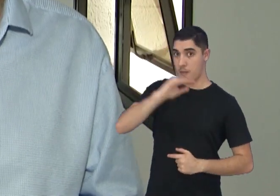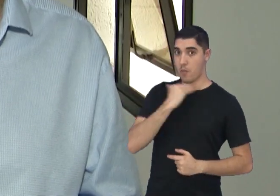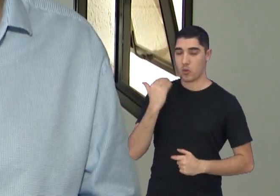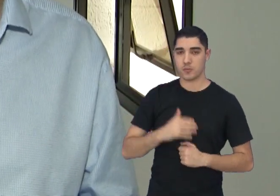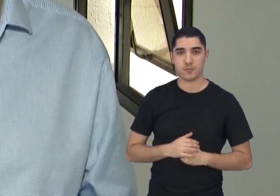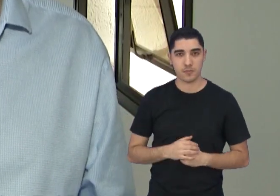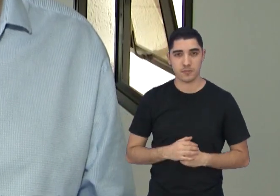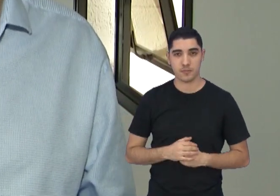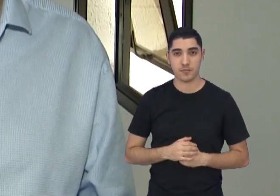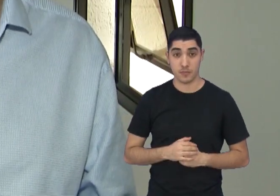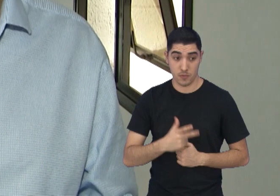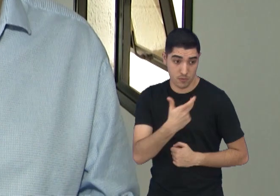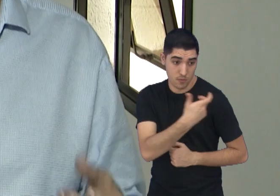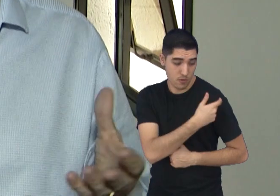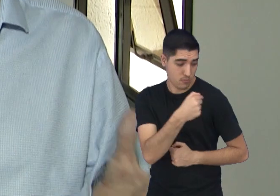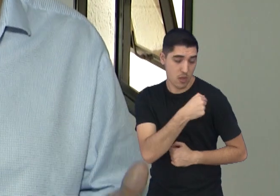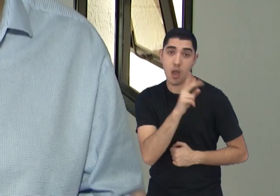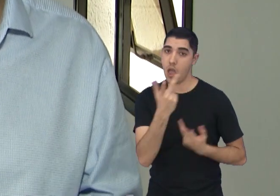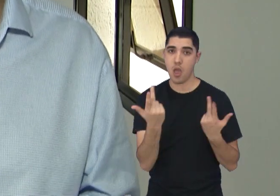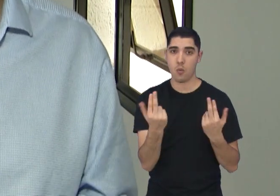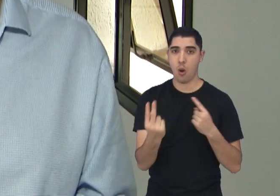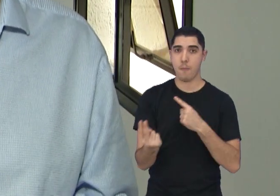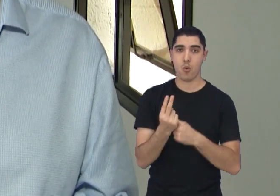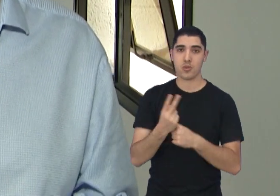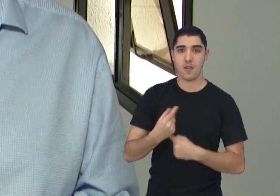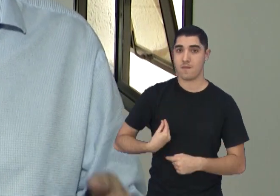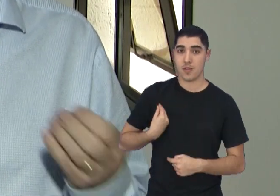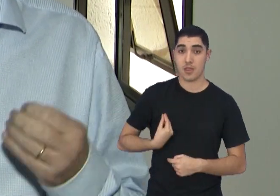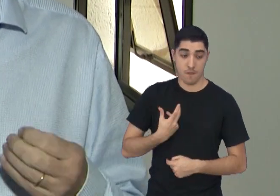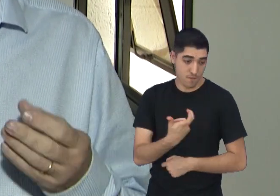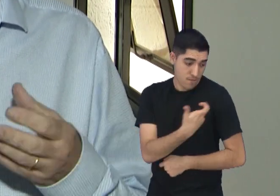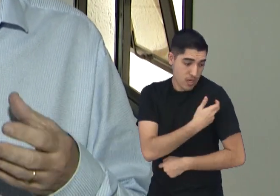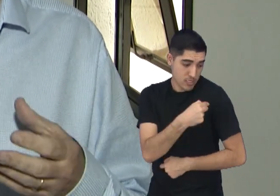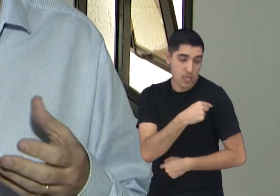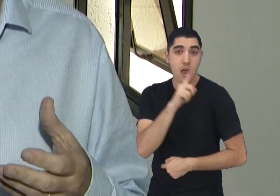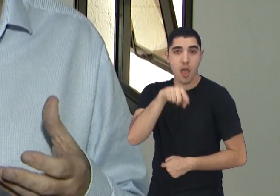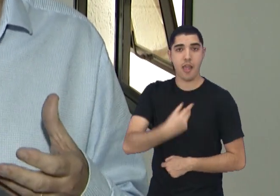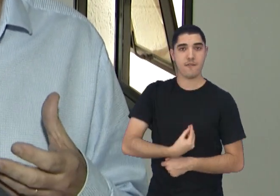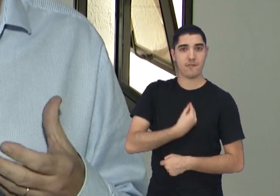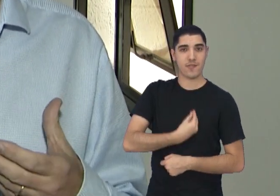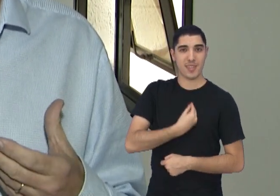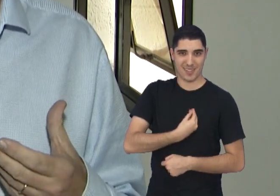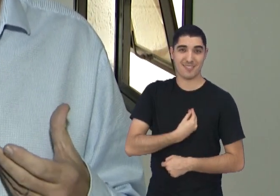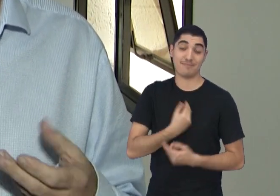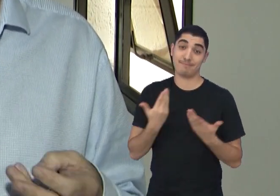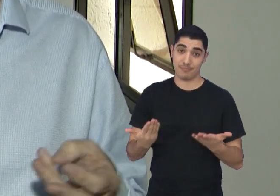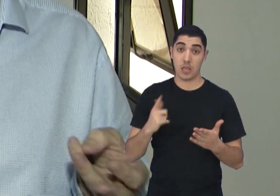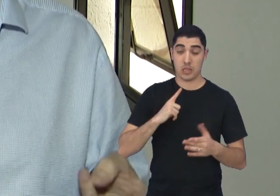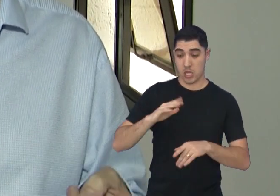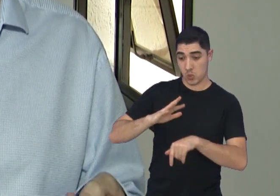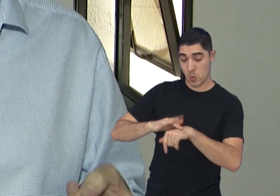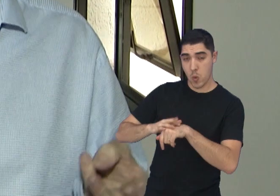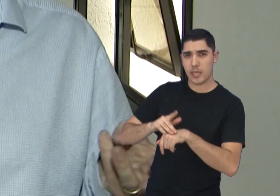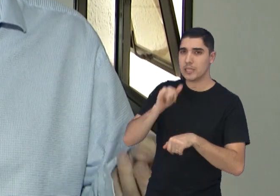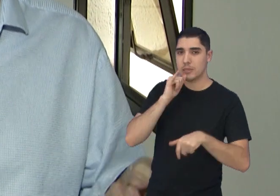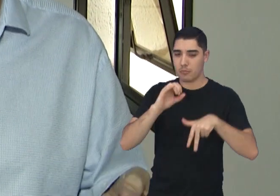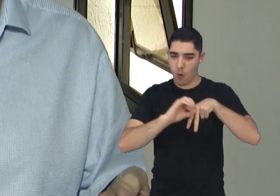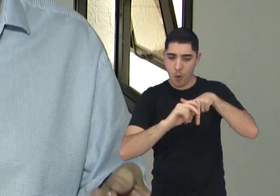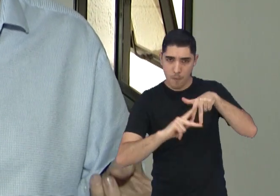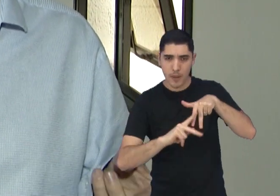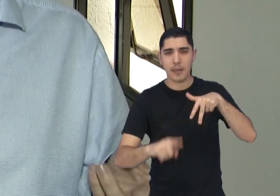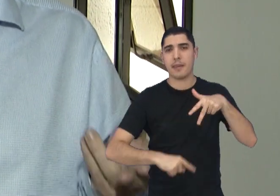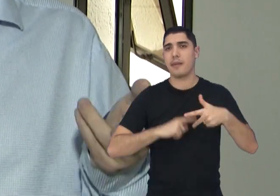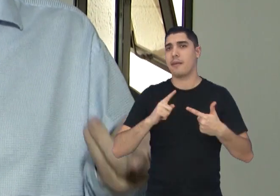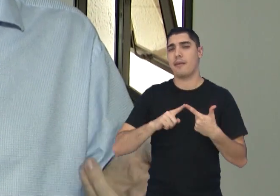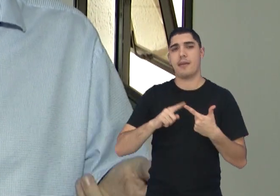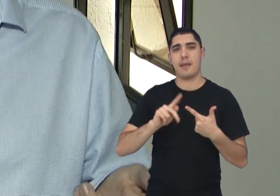proteger a vida. Vacina é vida. E existem essas doenças que nós estamos falando, poliomielite,